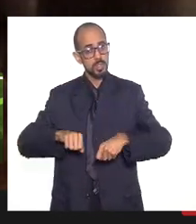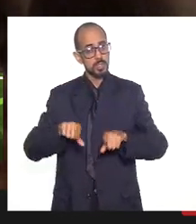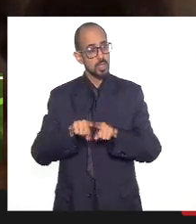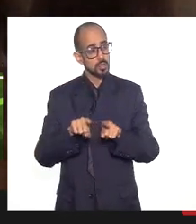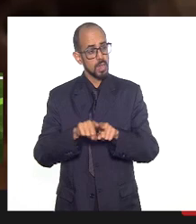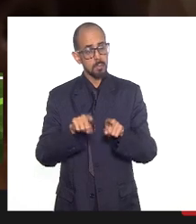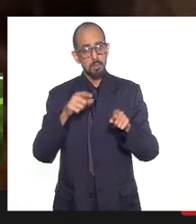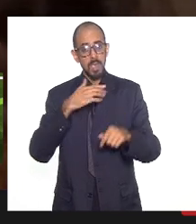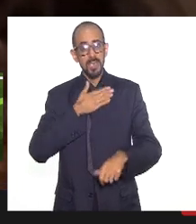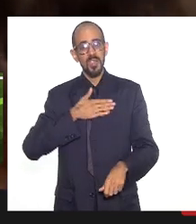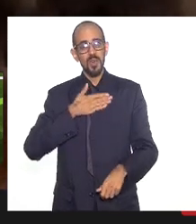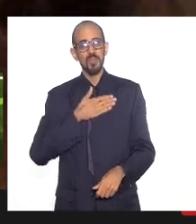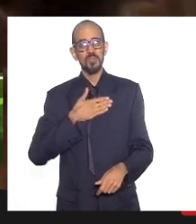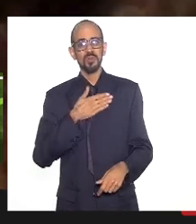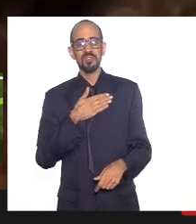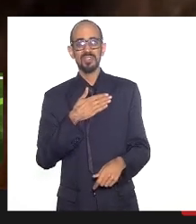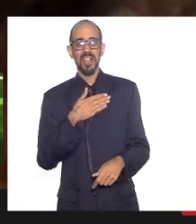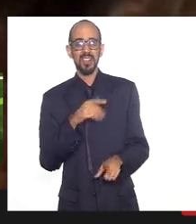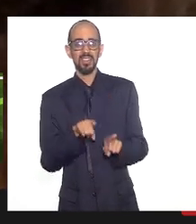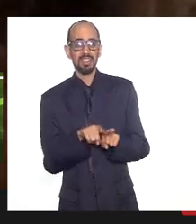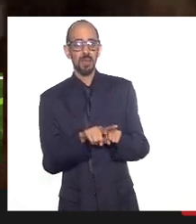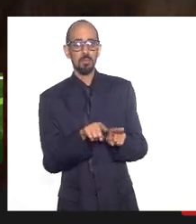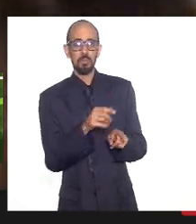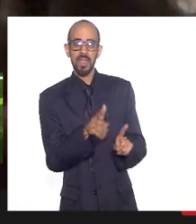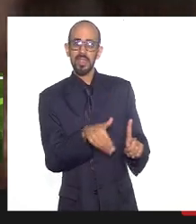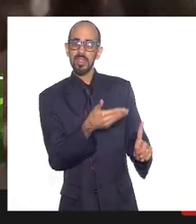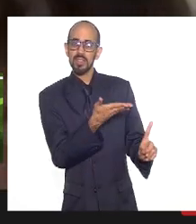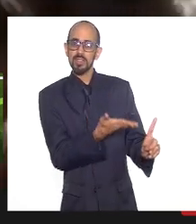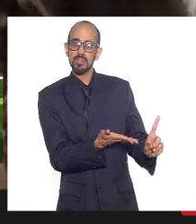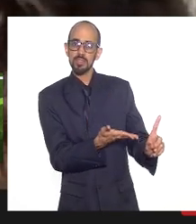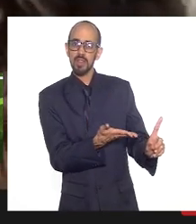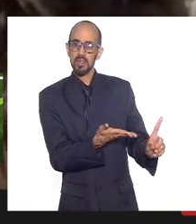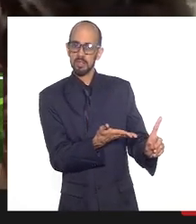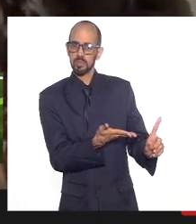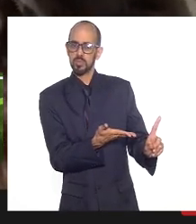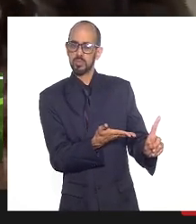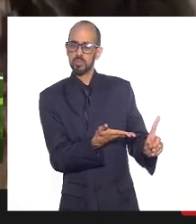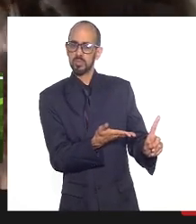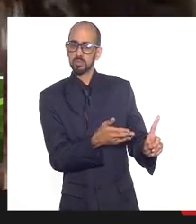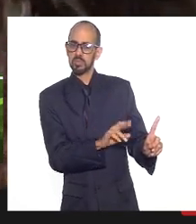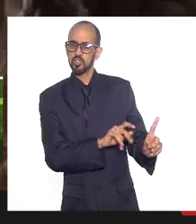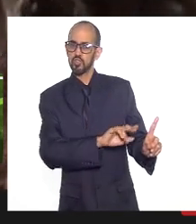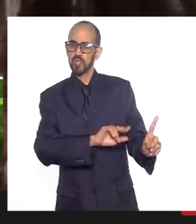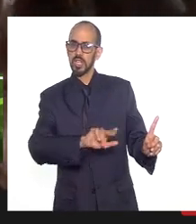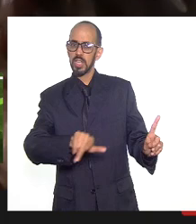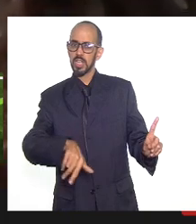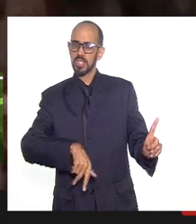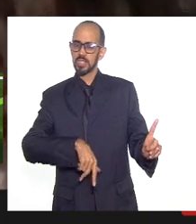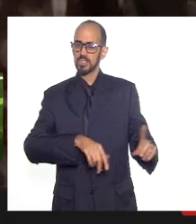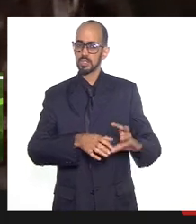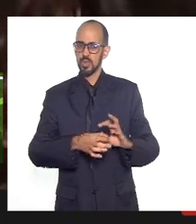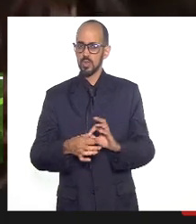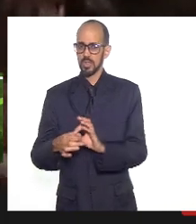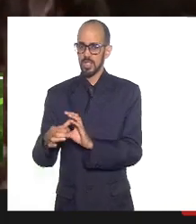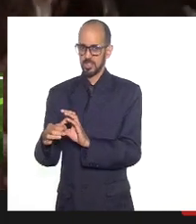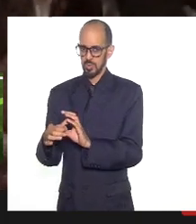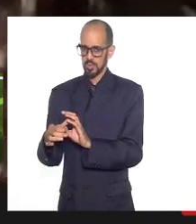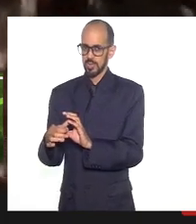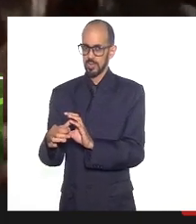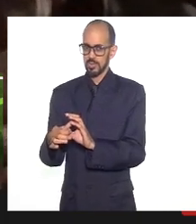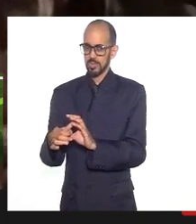também, né, o legislador tem que contemplar também essas diferentes visões. E, por